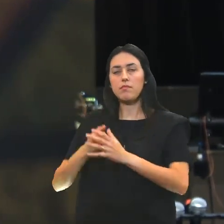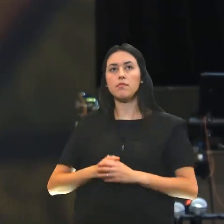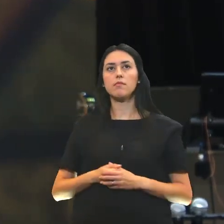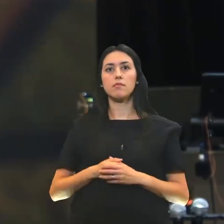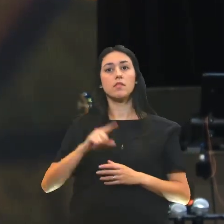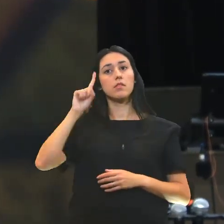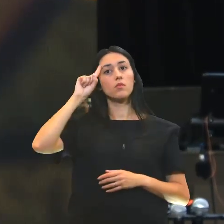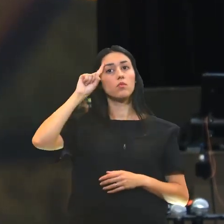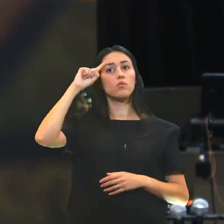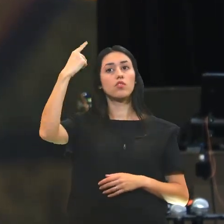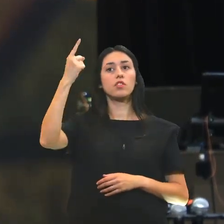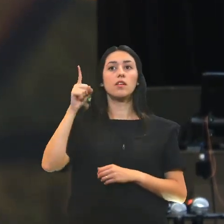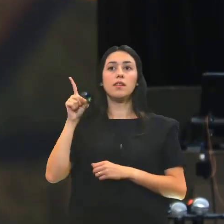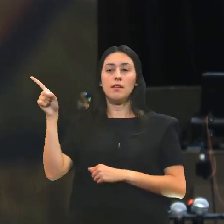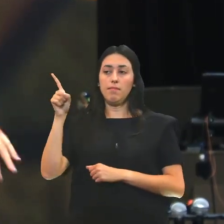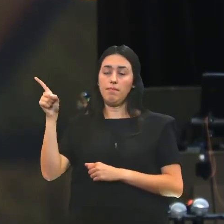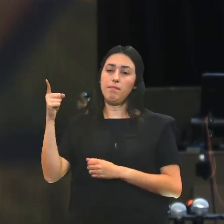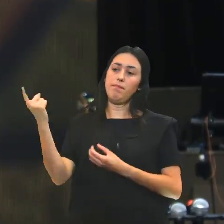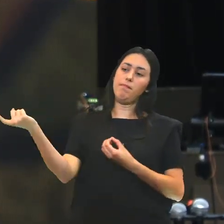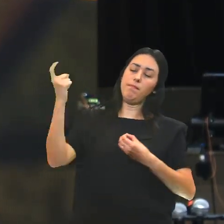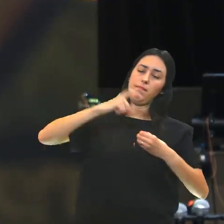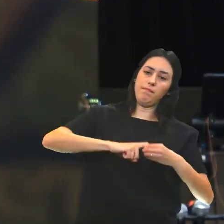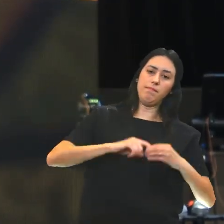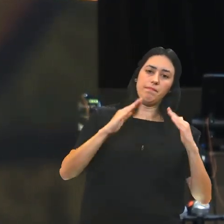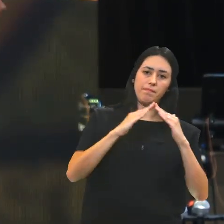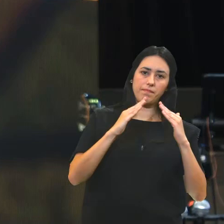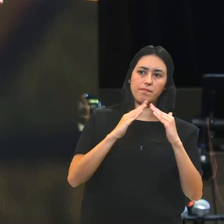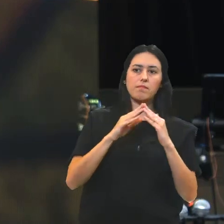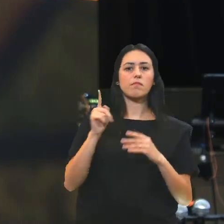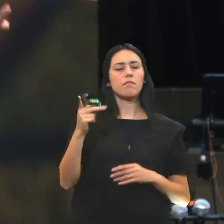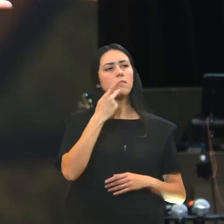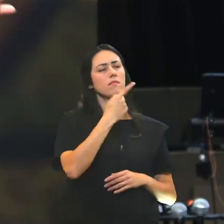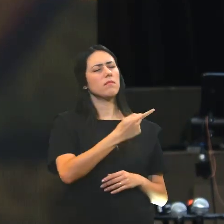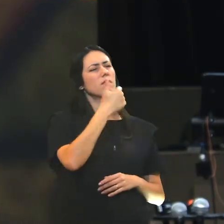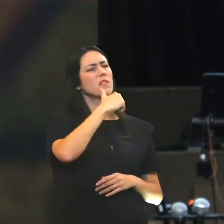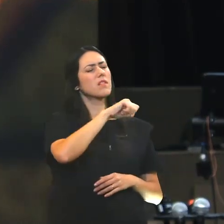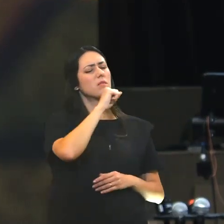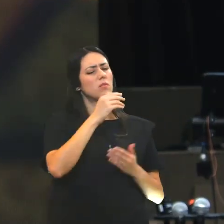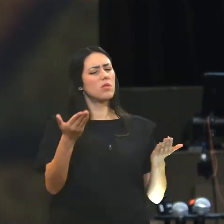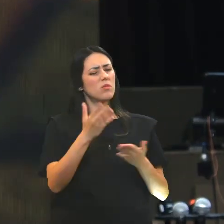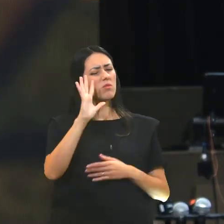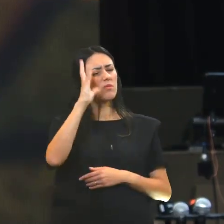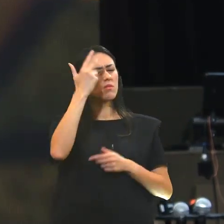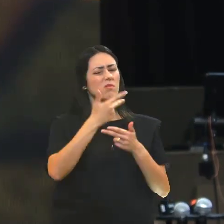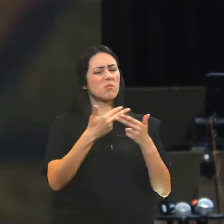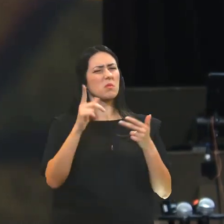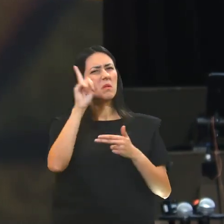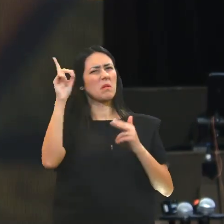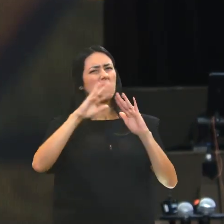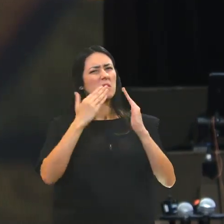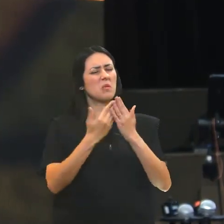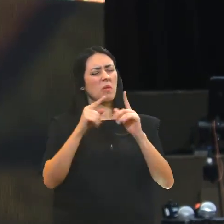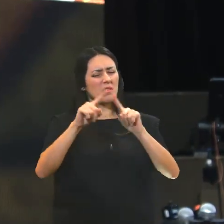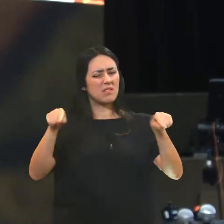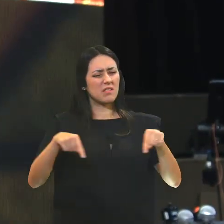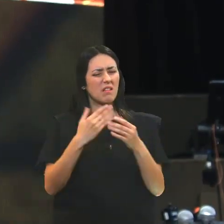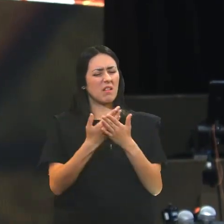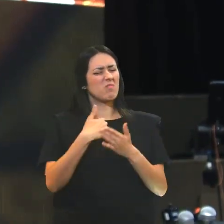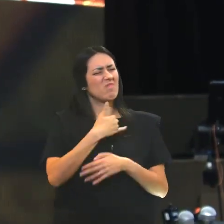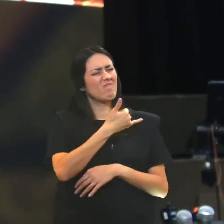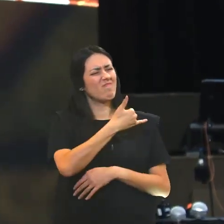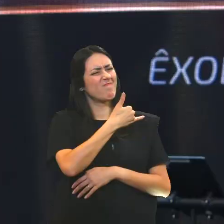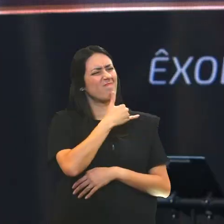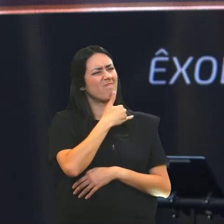para casa e disse: mãe, poxa, hoje aconteceu uma coisa que me entristeceu lá na sala de aula. O que foi,